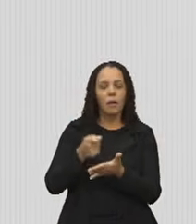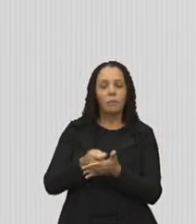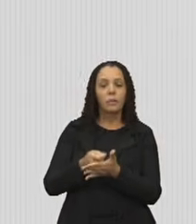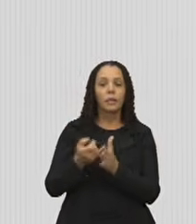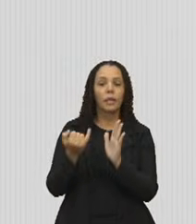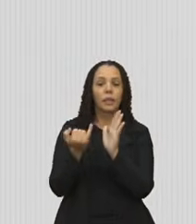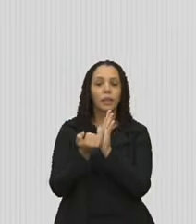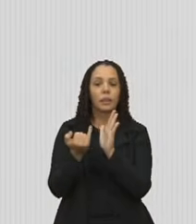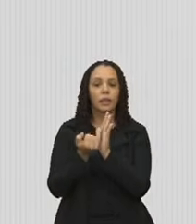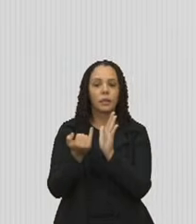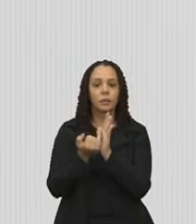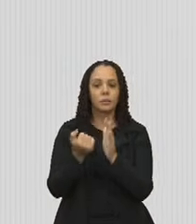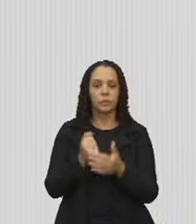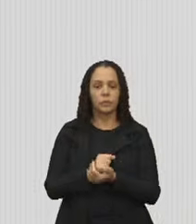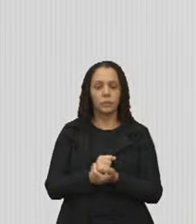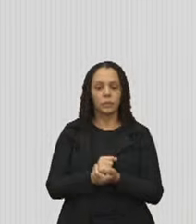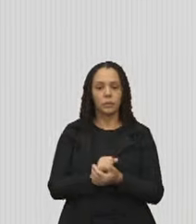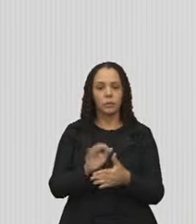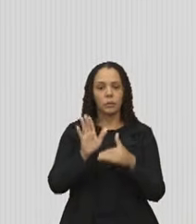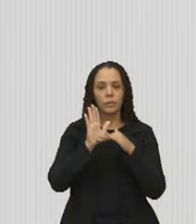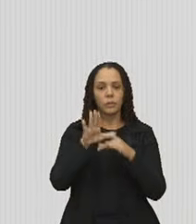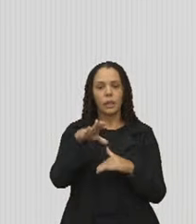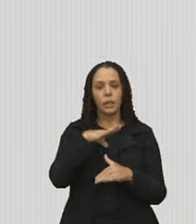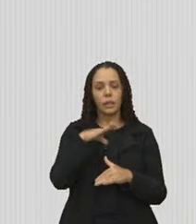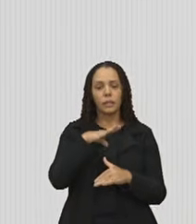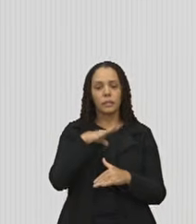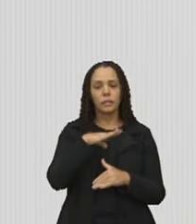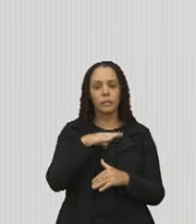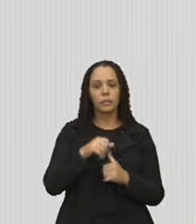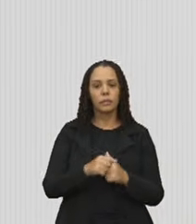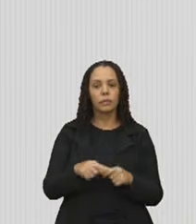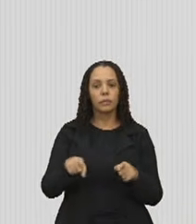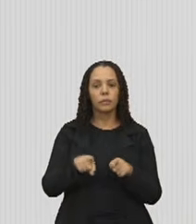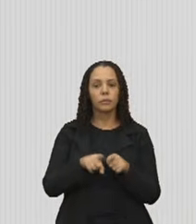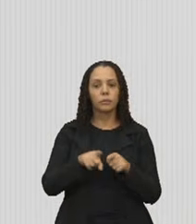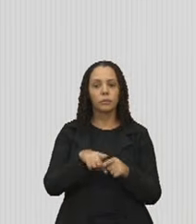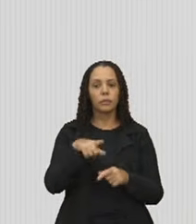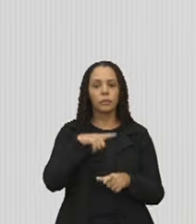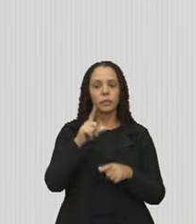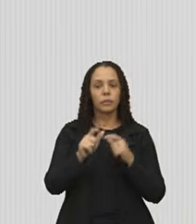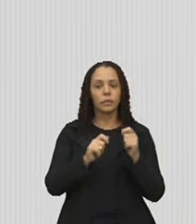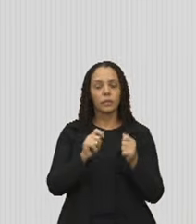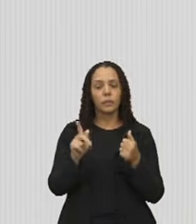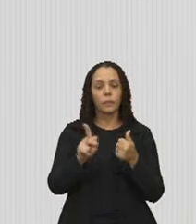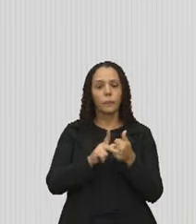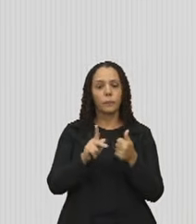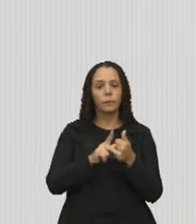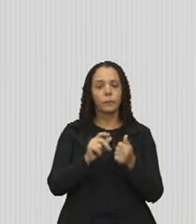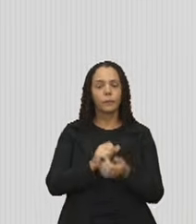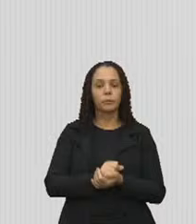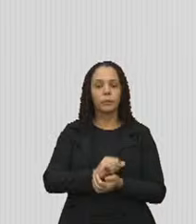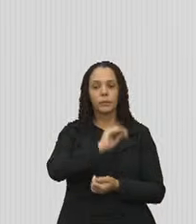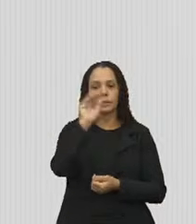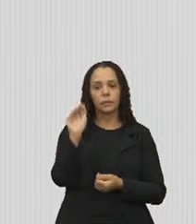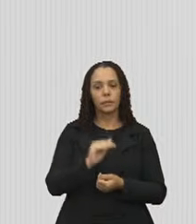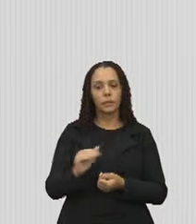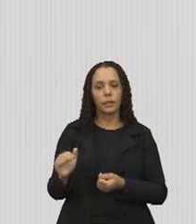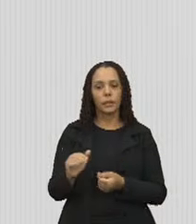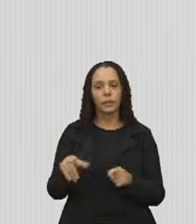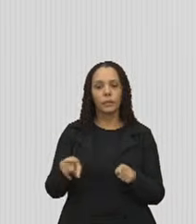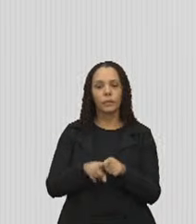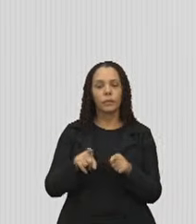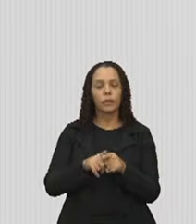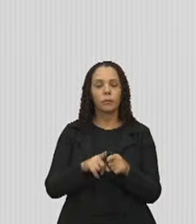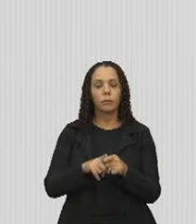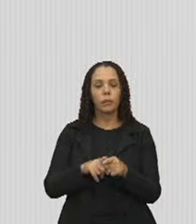possa se sustentar. E depois vem também, depois de Pedro, vem Zaqueu, que é também um cobrador de